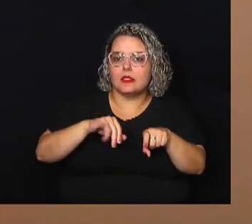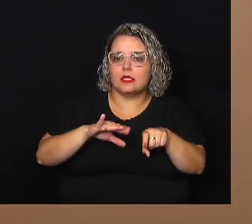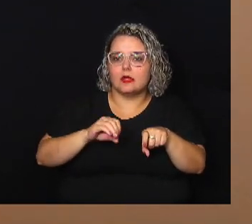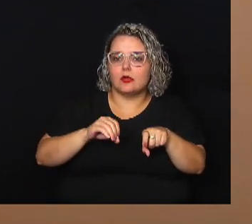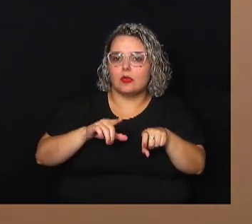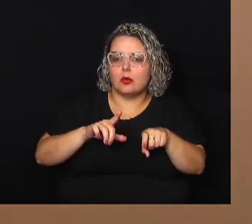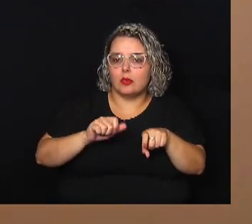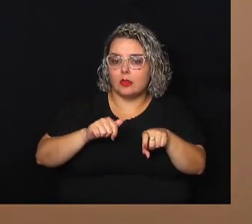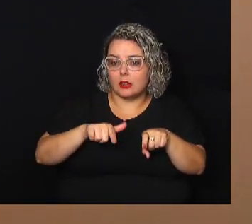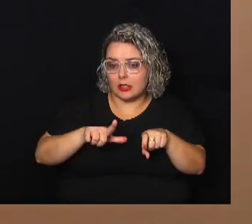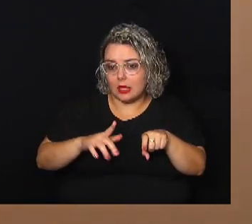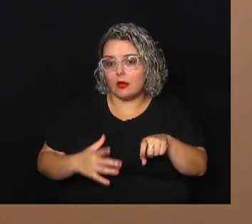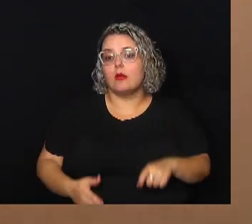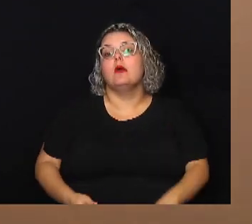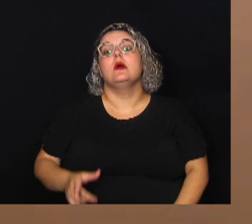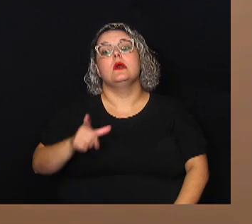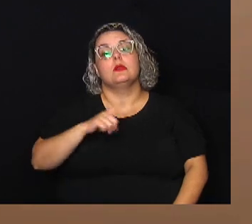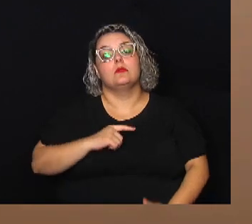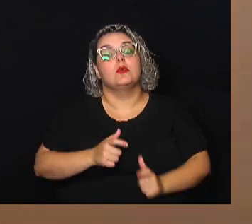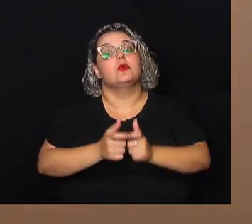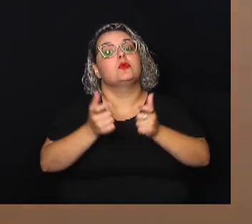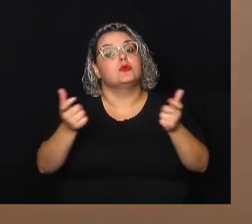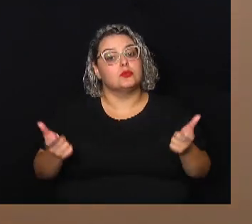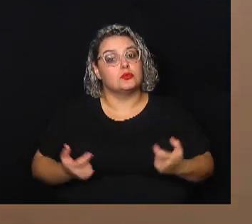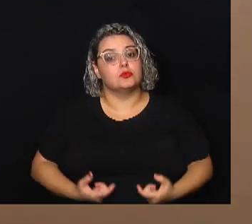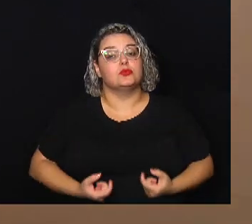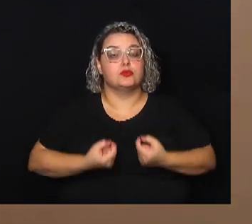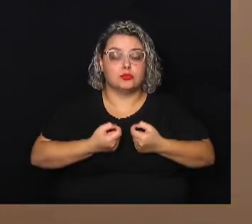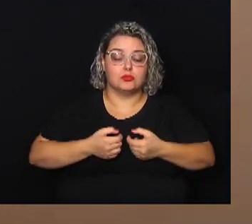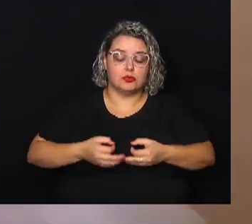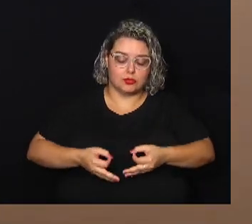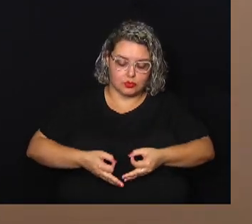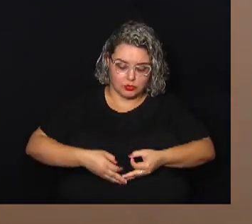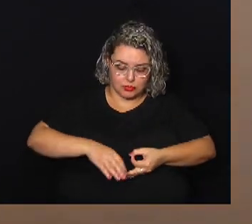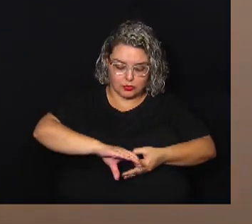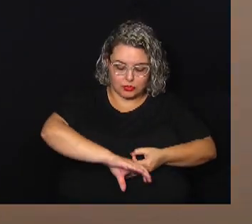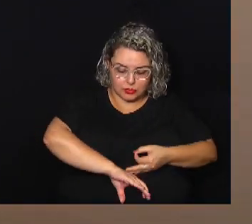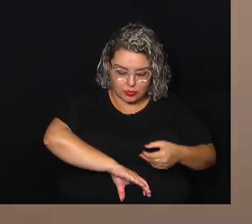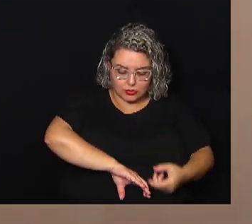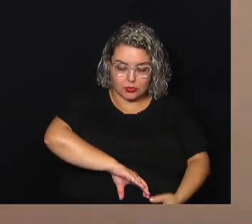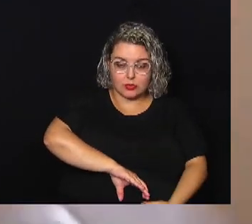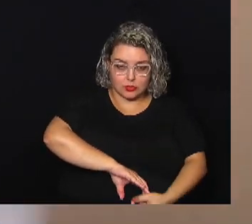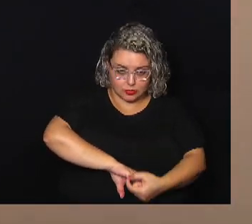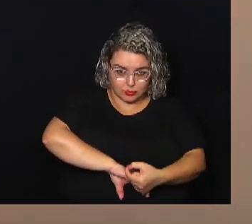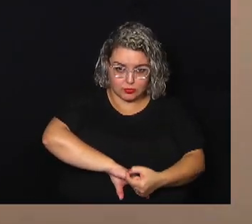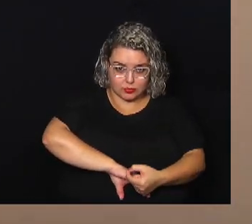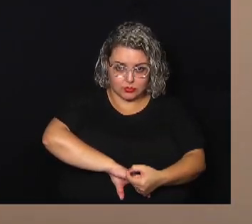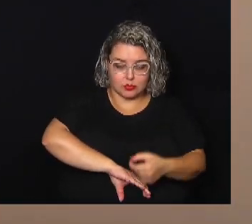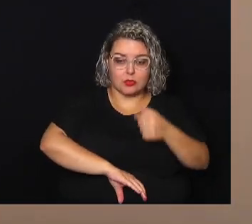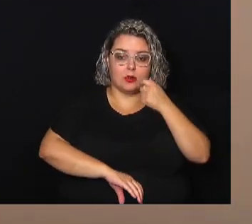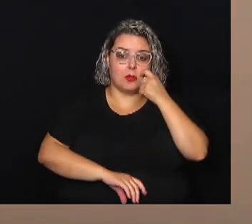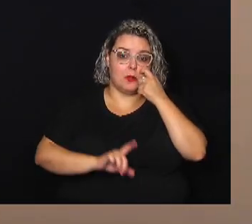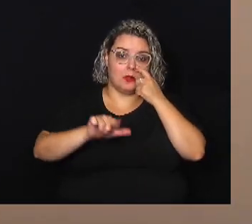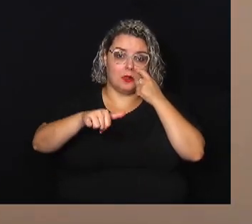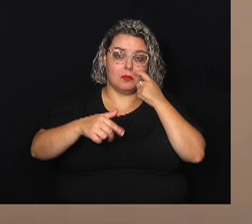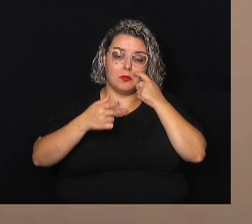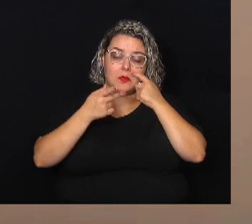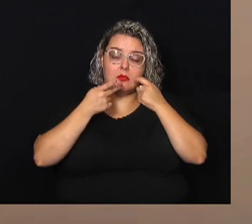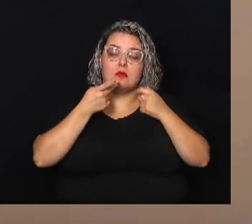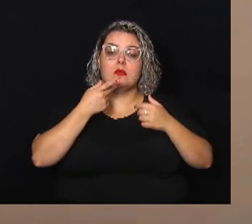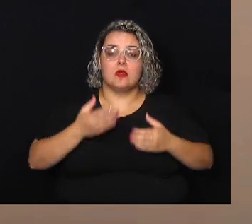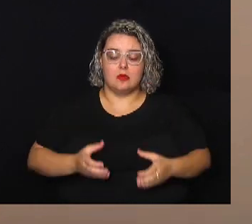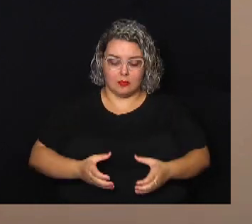ainda temos uma incidência alta de câncer de colo de útero. A seguir, a gente pode falar sobre estômago.